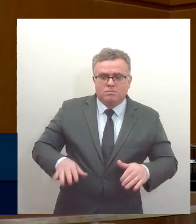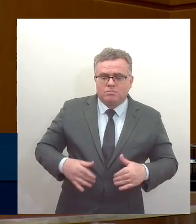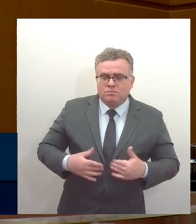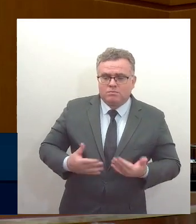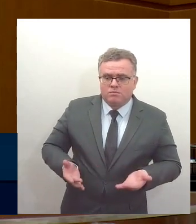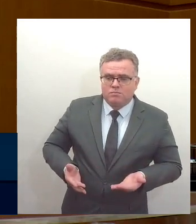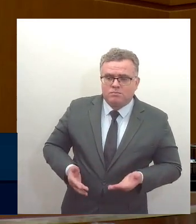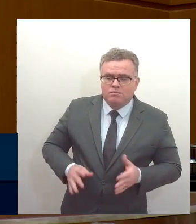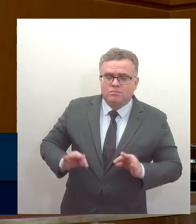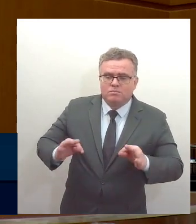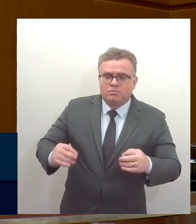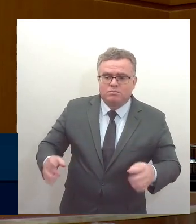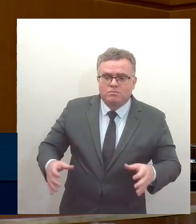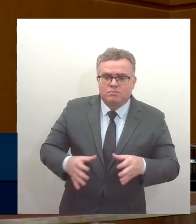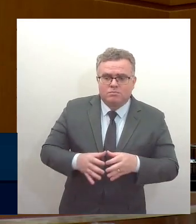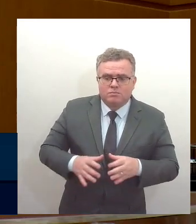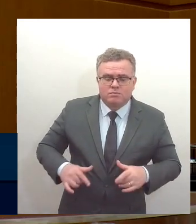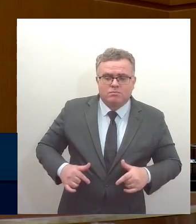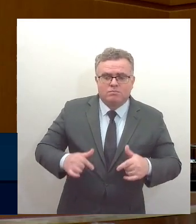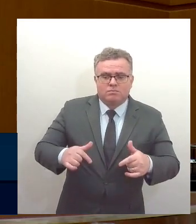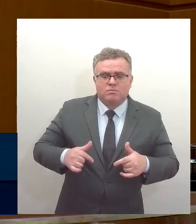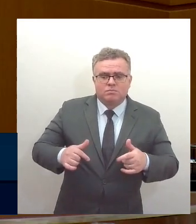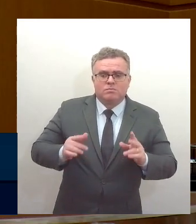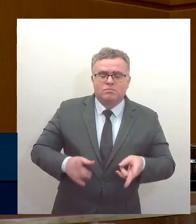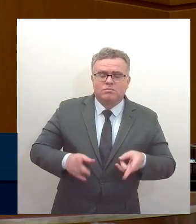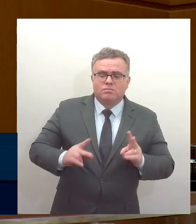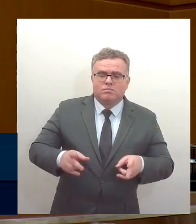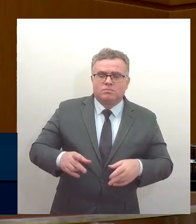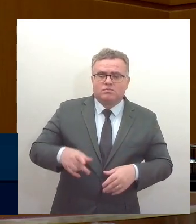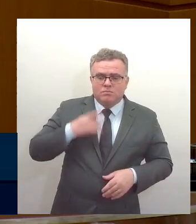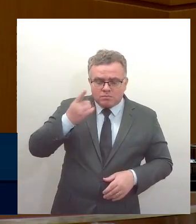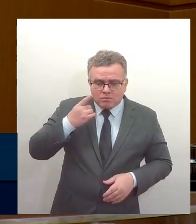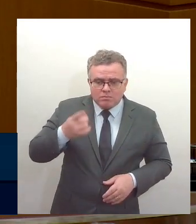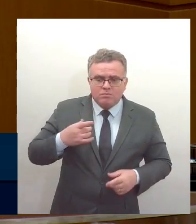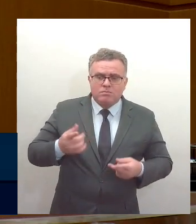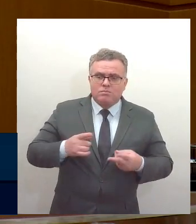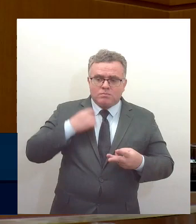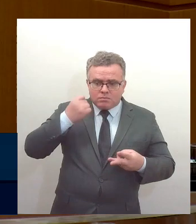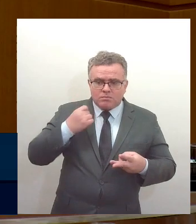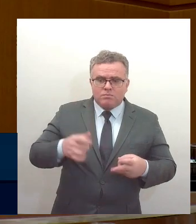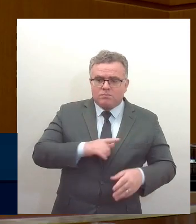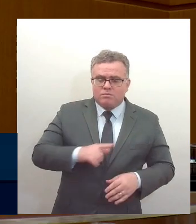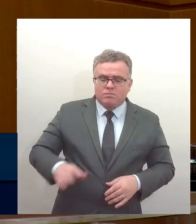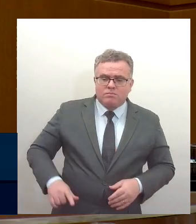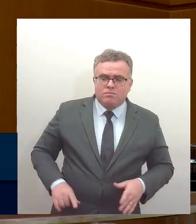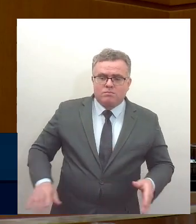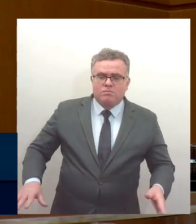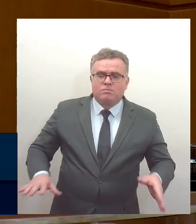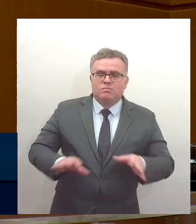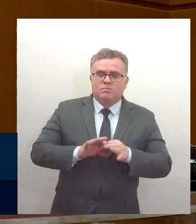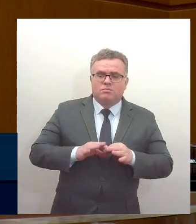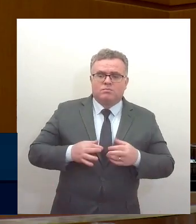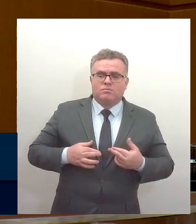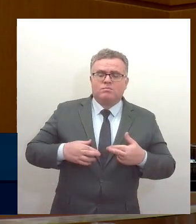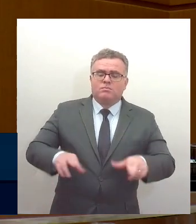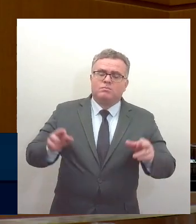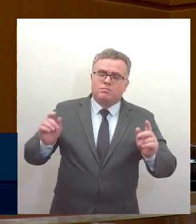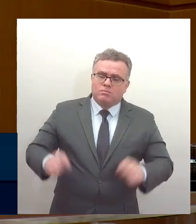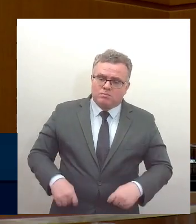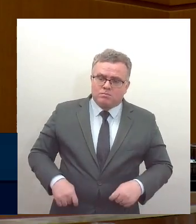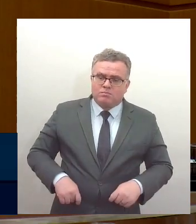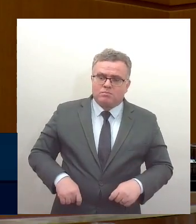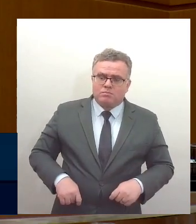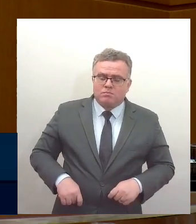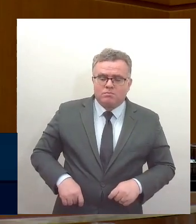estaduais, deputado federal, senadores, governo, tomar atitude e todo mundo dar sua contribuição,